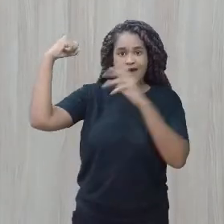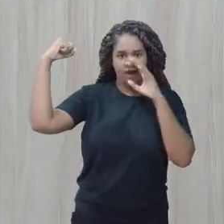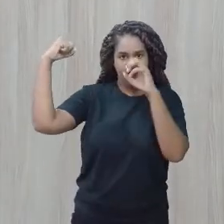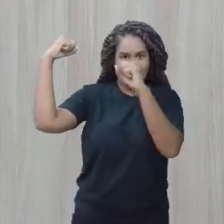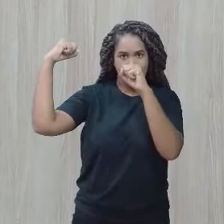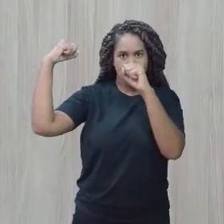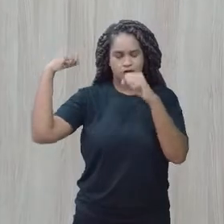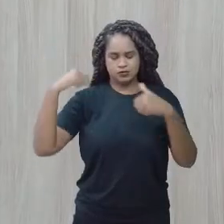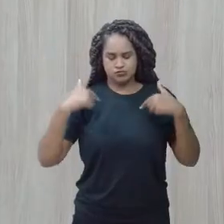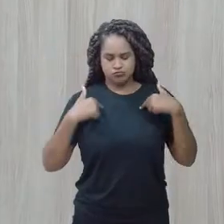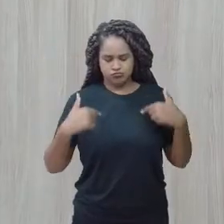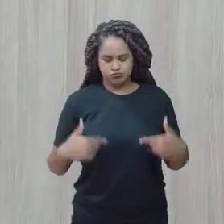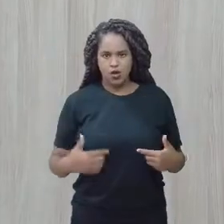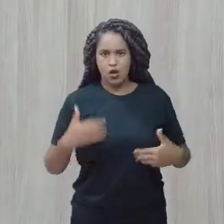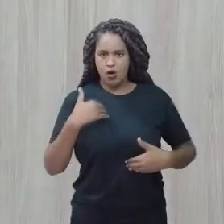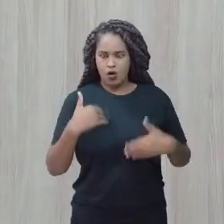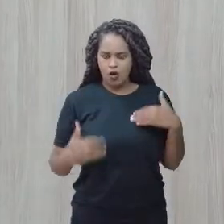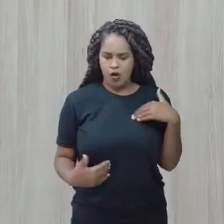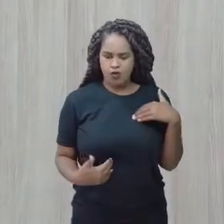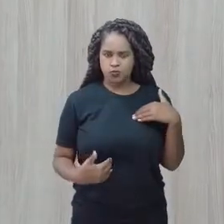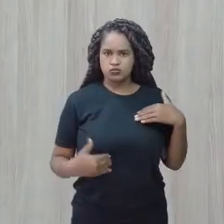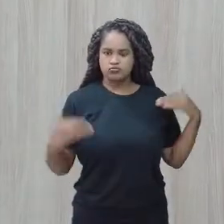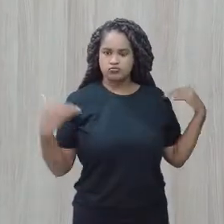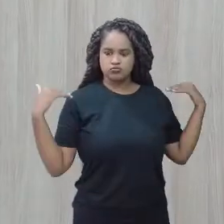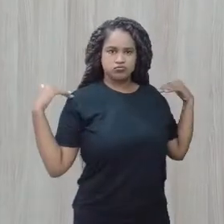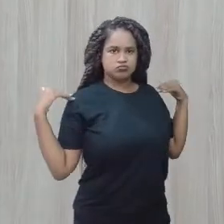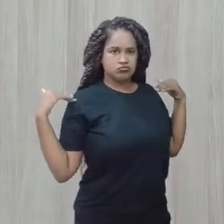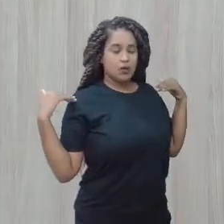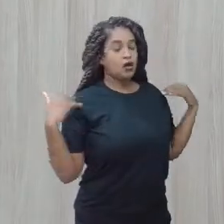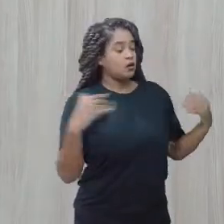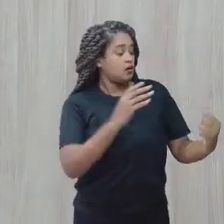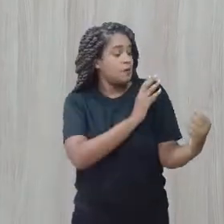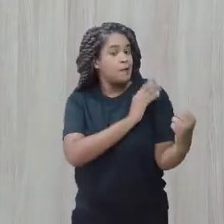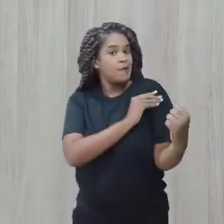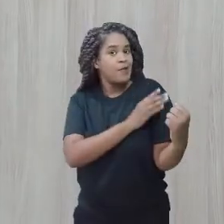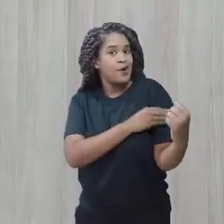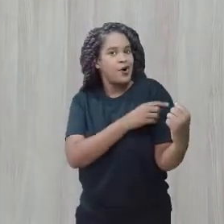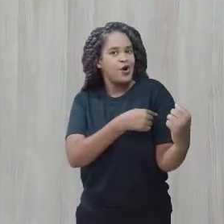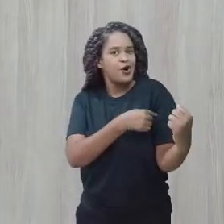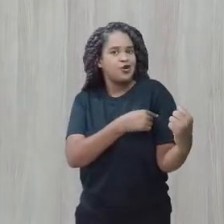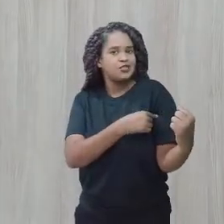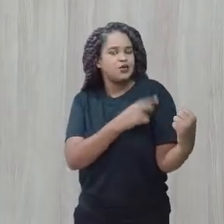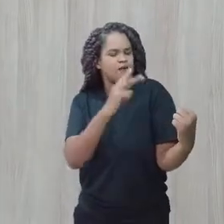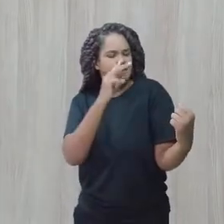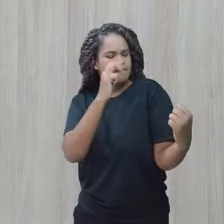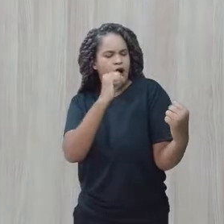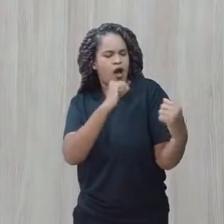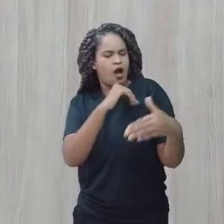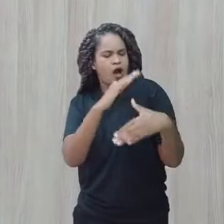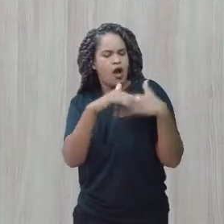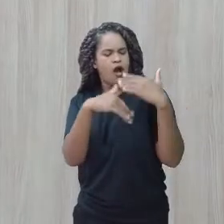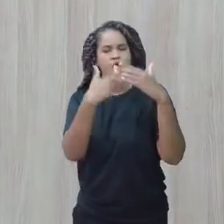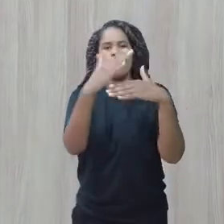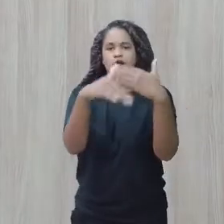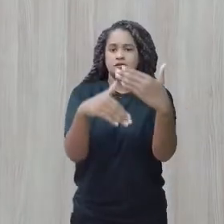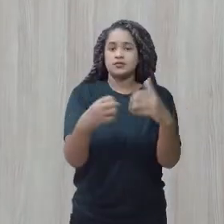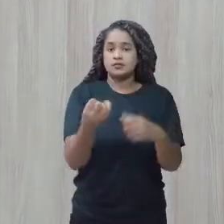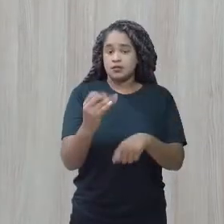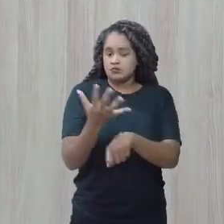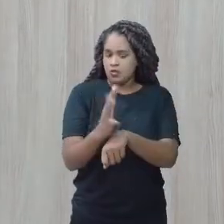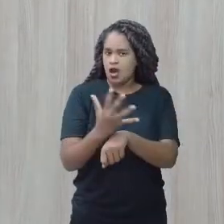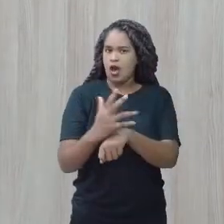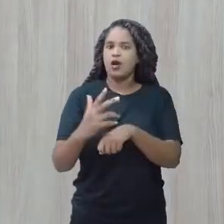aí, essa força que mantém a nossa postura são os nossos músculos que vão se fortificando através dessa